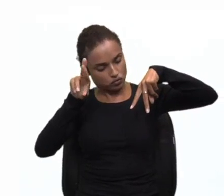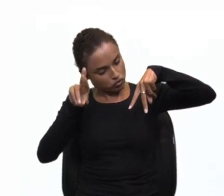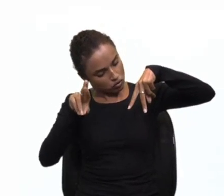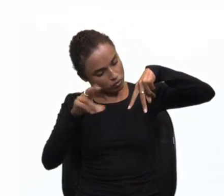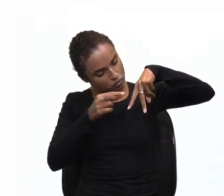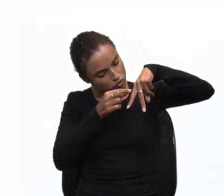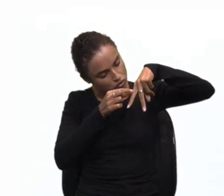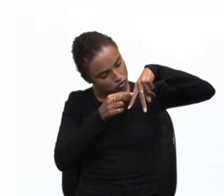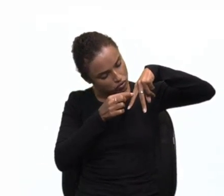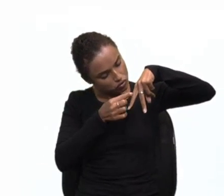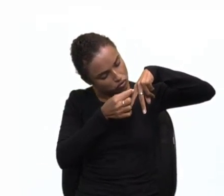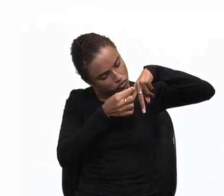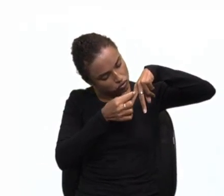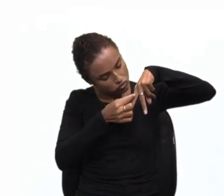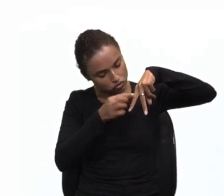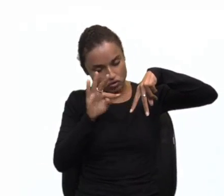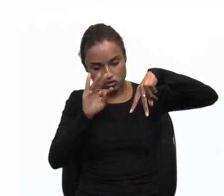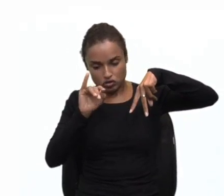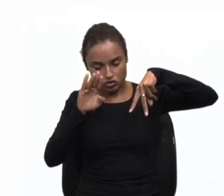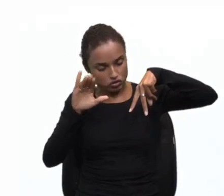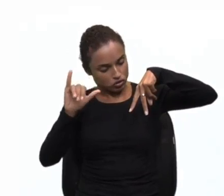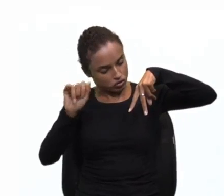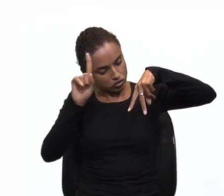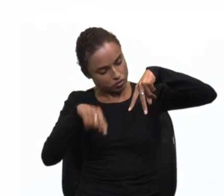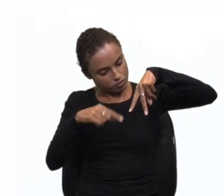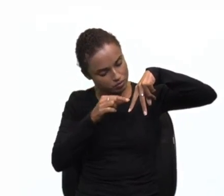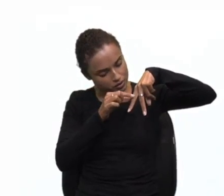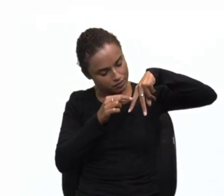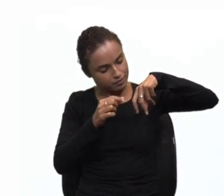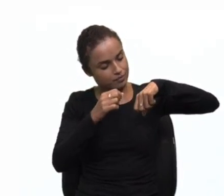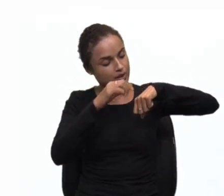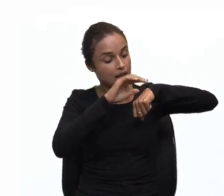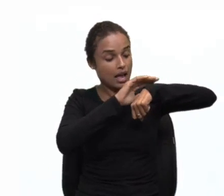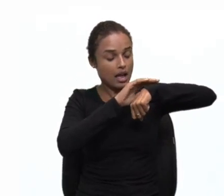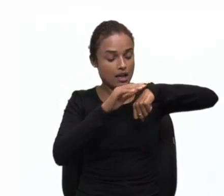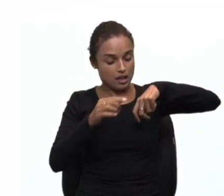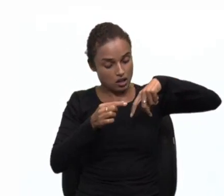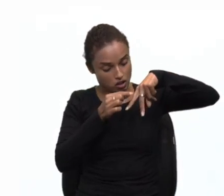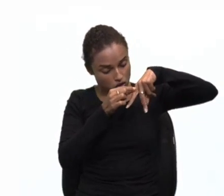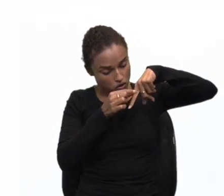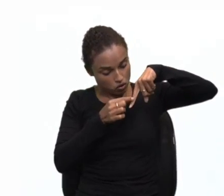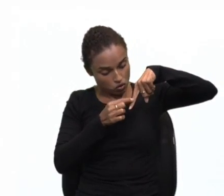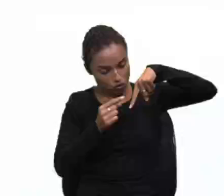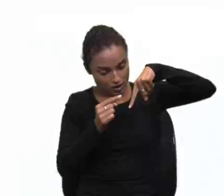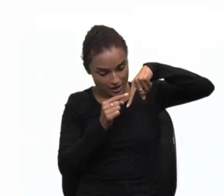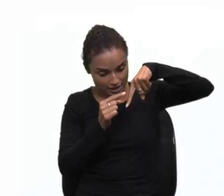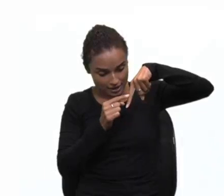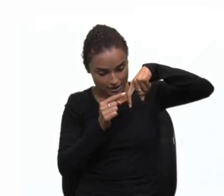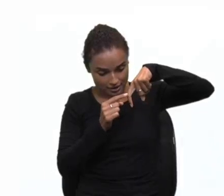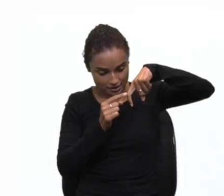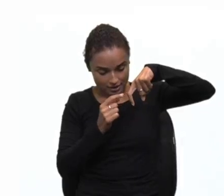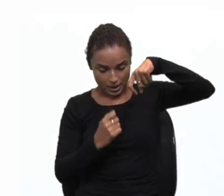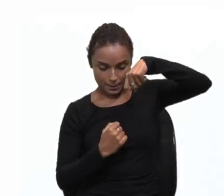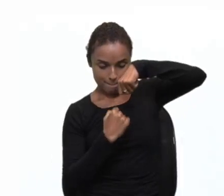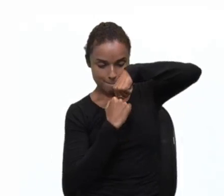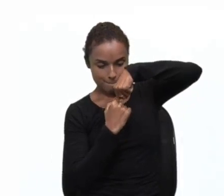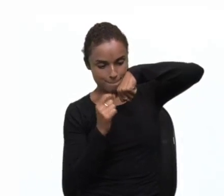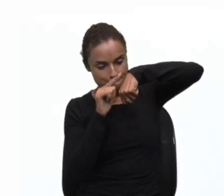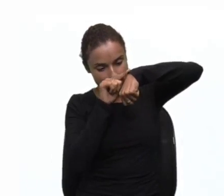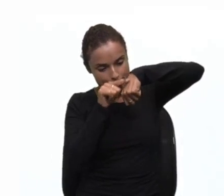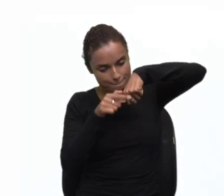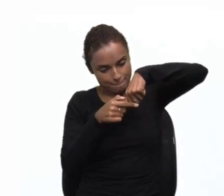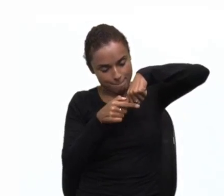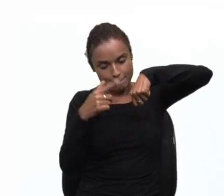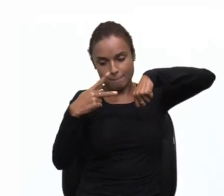Entre os côndilos, né, do fêmur, tíbia e patela, né? Por que não a patela? Tá? Ela tem